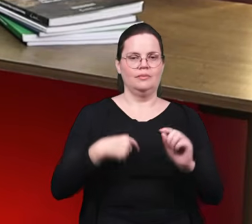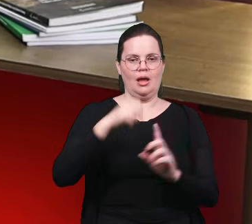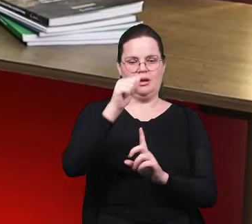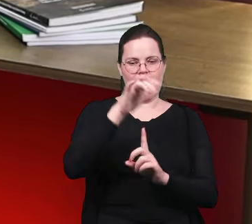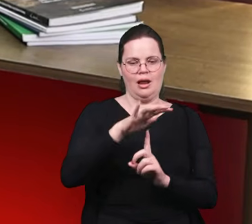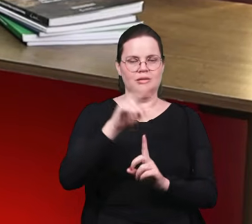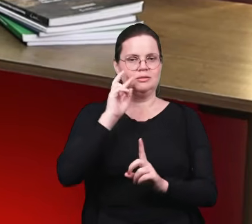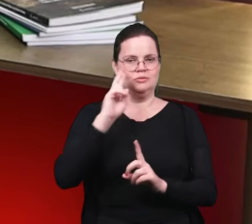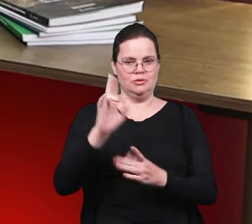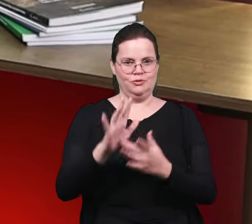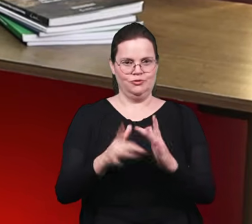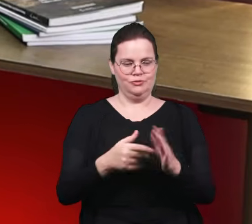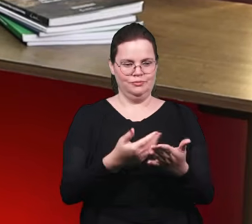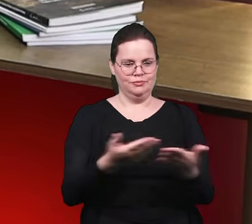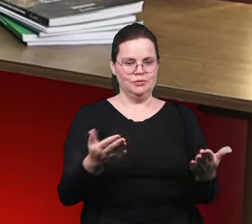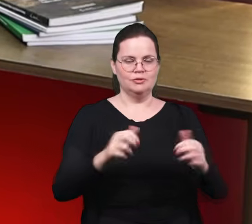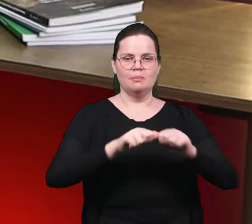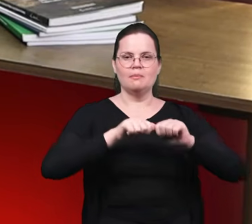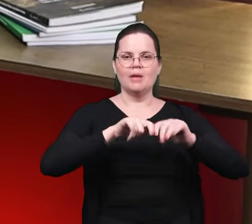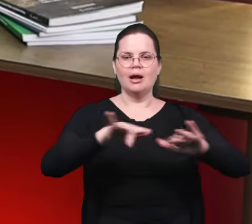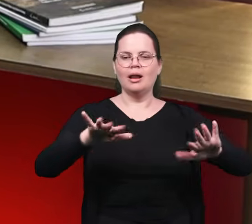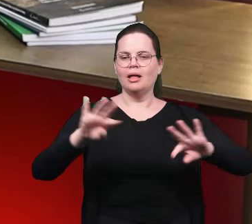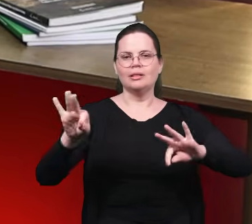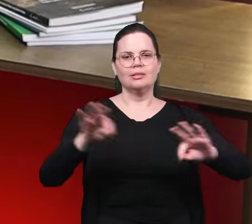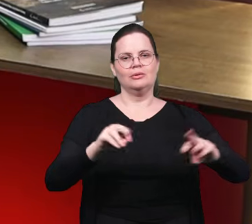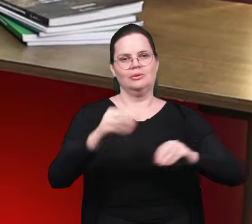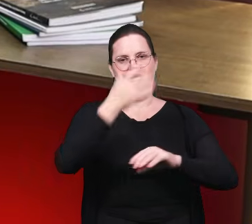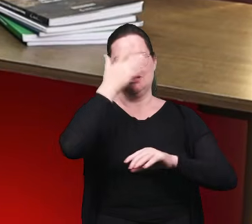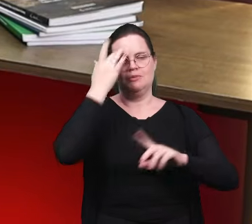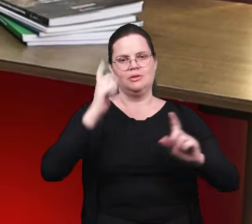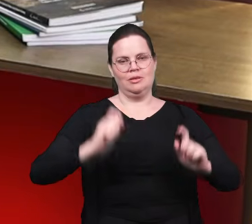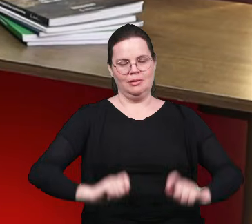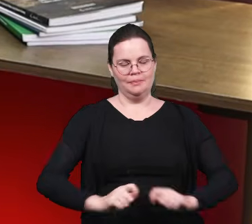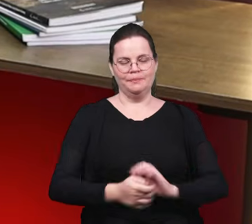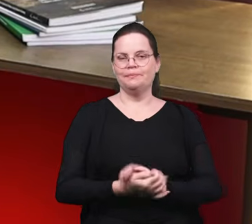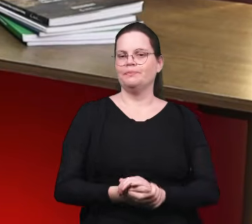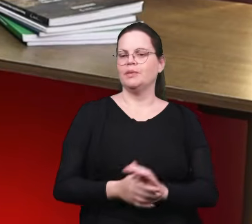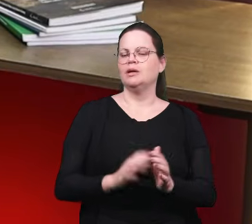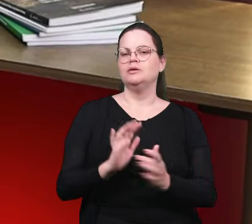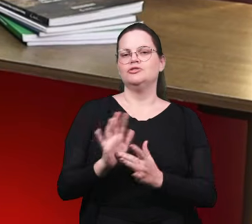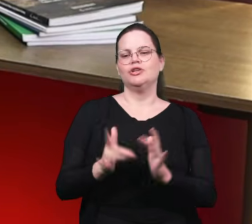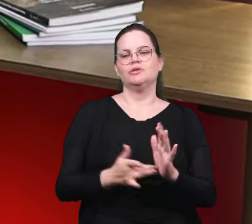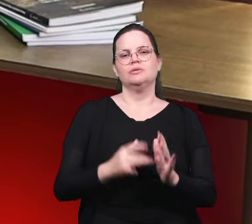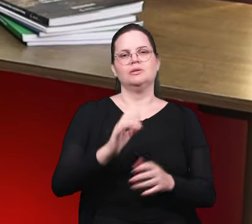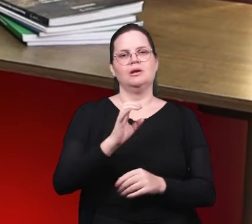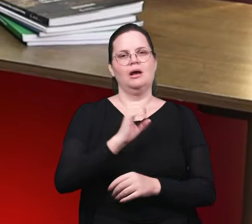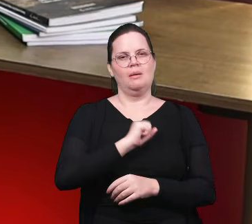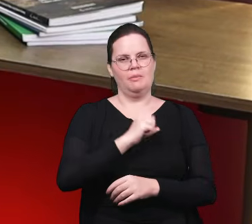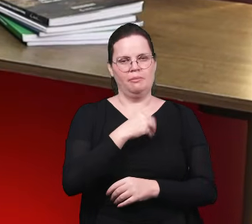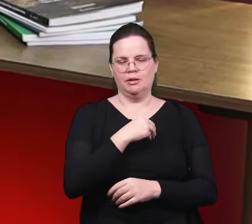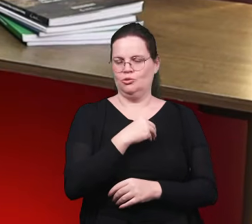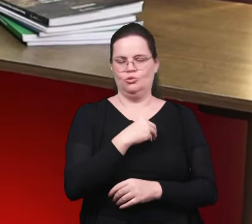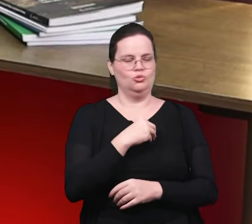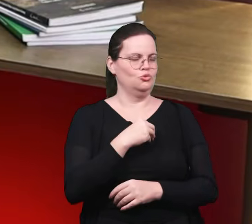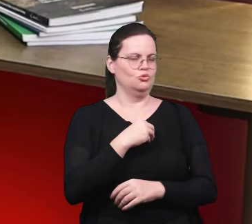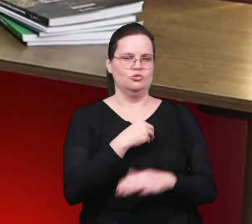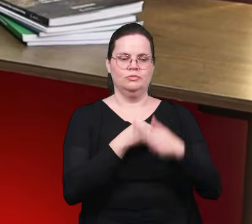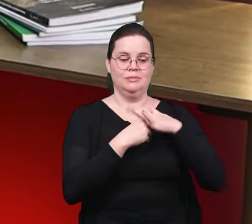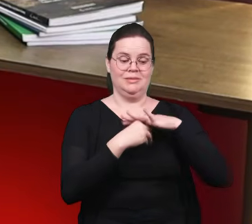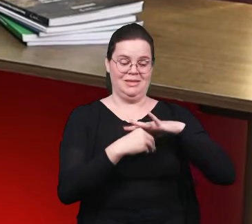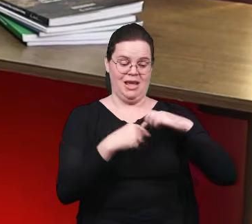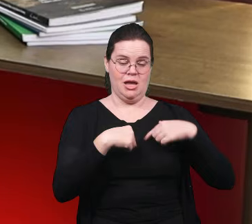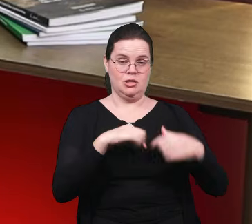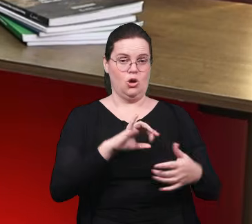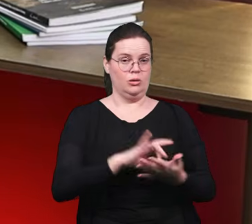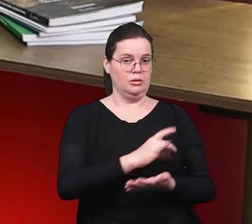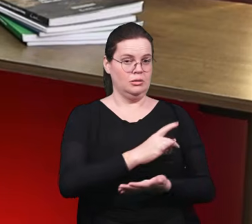Jesus, ela alcança a todos, né? O Senhor, ele não ama o pecado, mas ele ama a vida do pecador. Isso